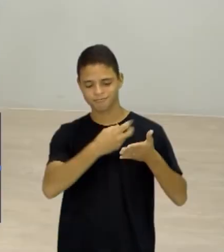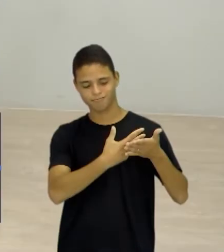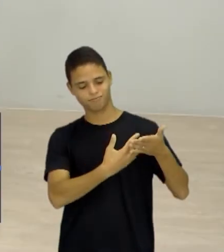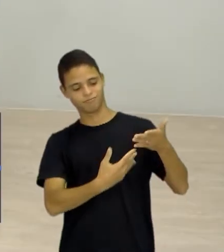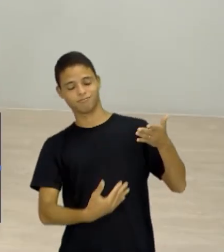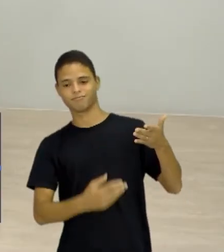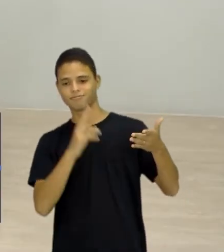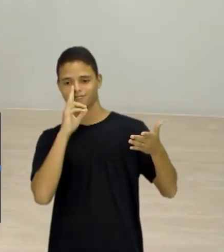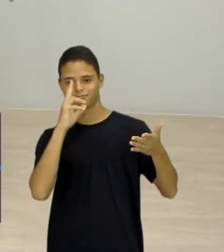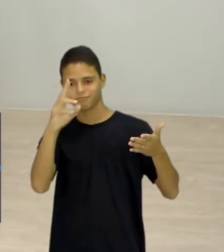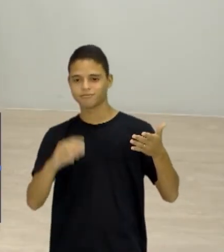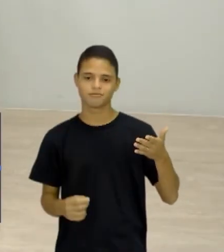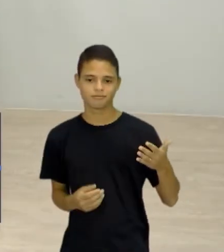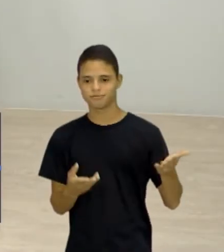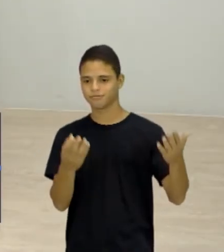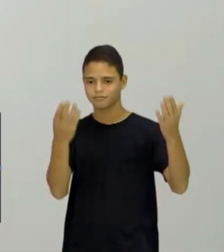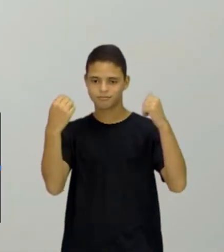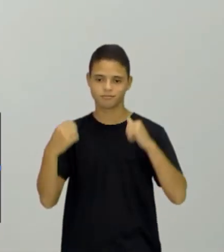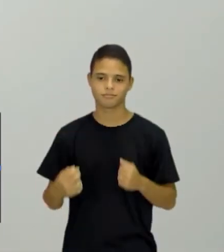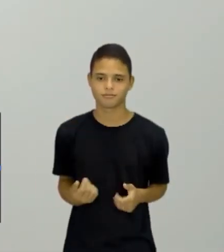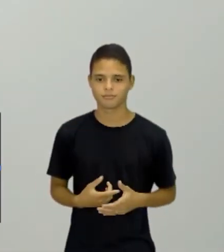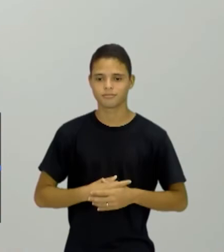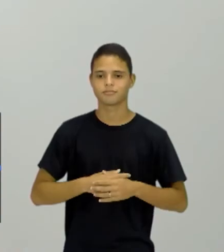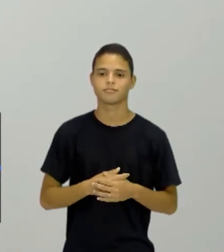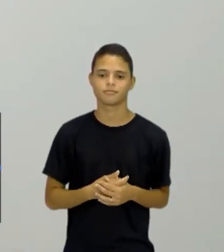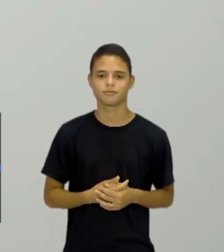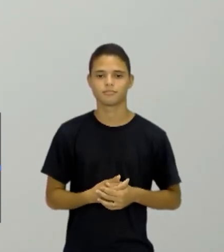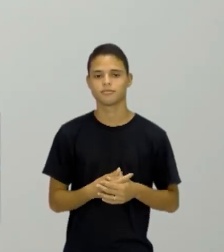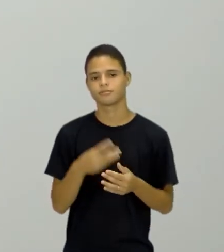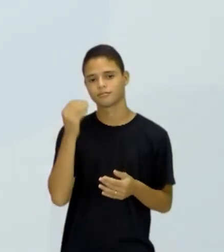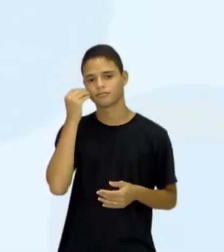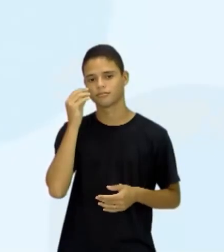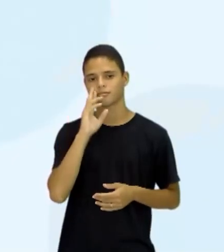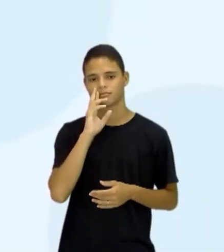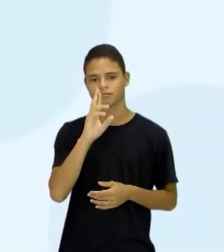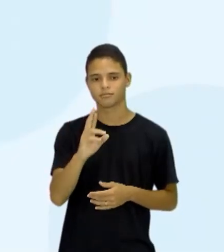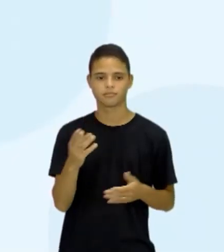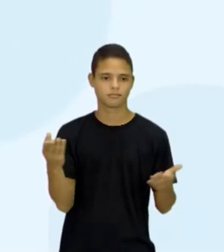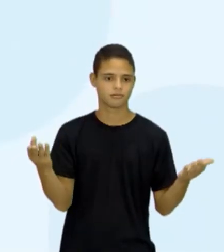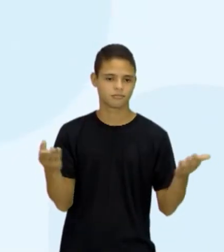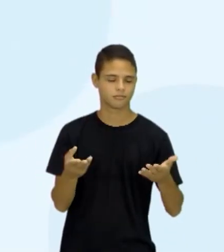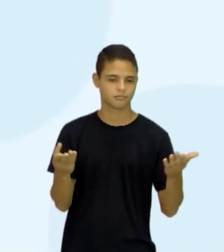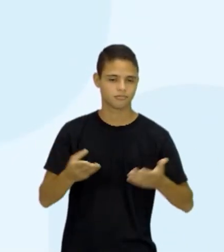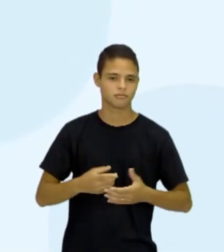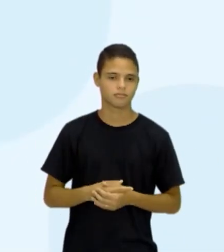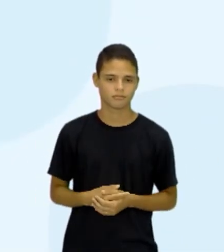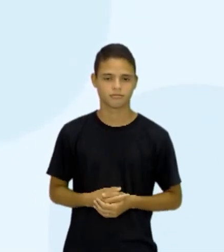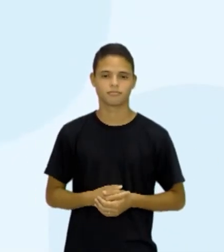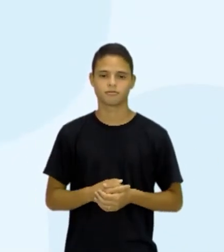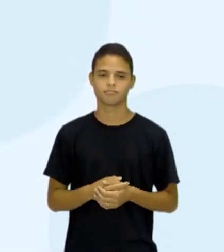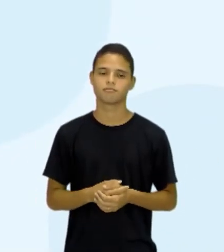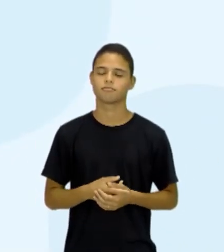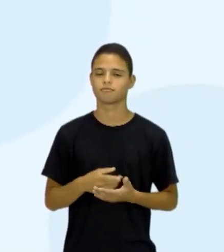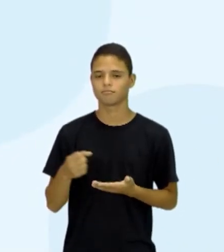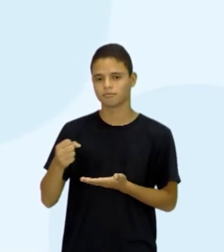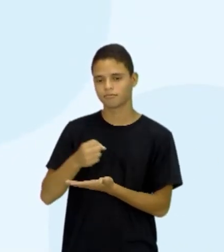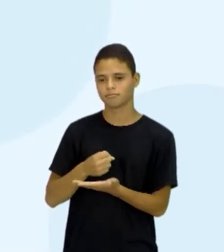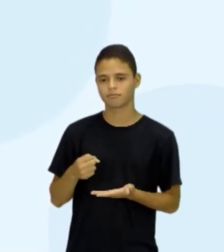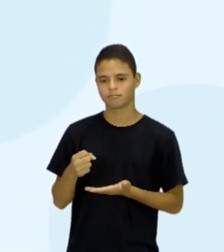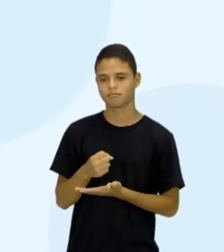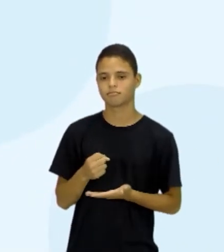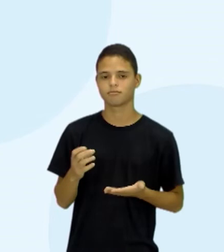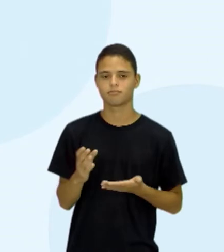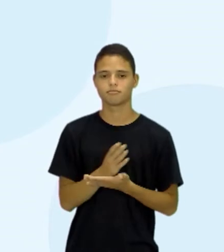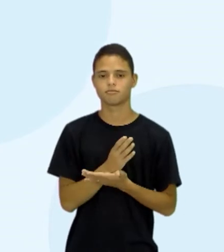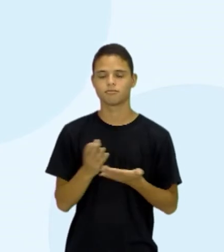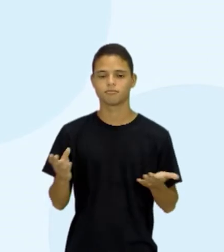para a luta de sempre. Vamos lá, olha só. Vamos responder aí agora, com base nos argumentos de esfericidade da